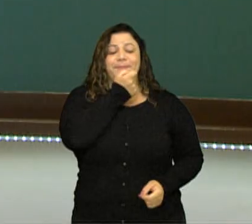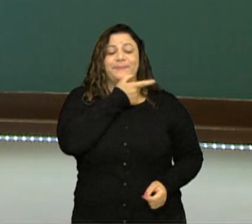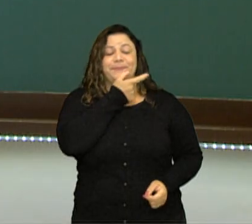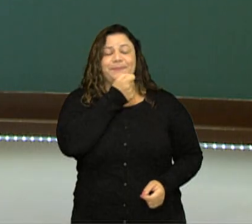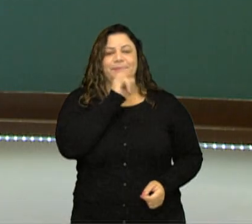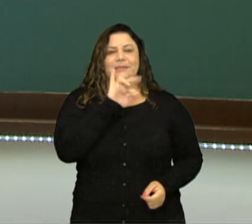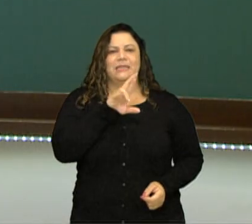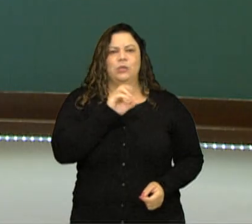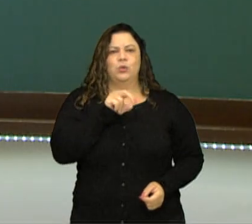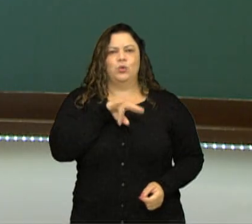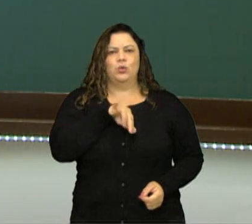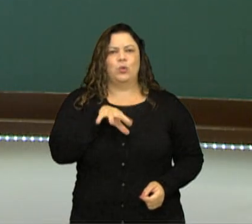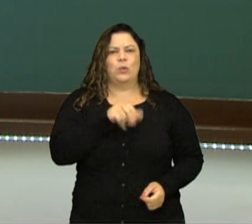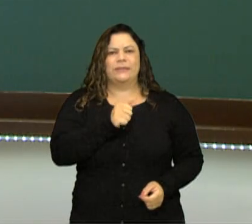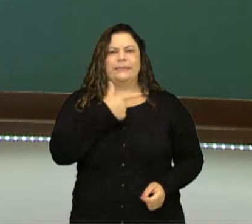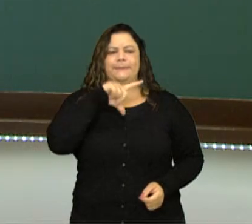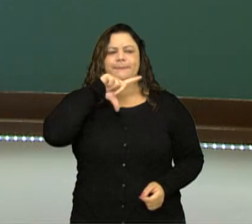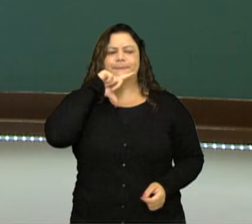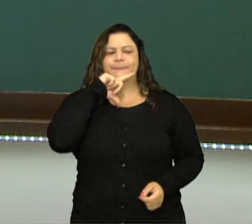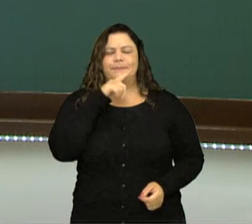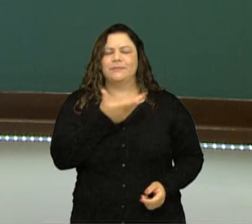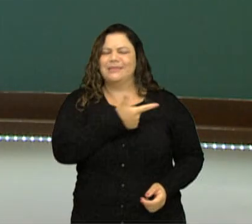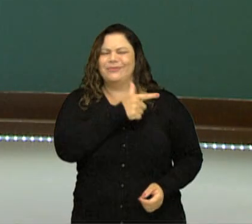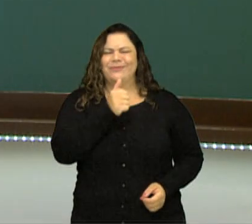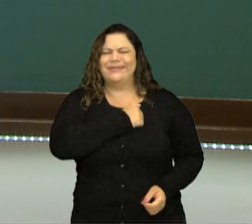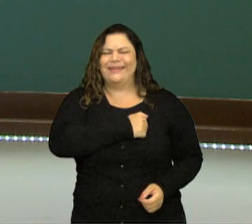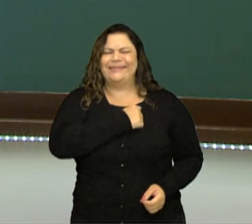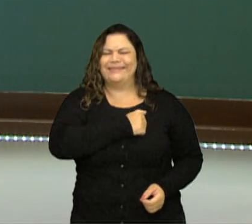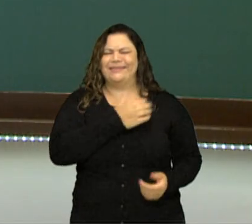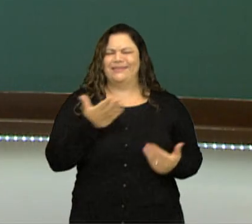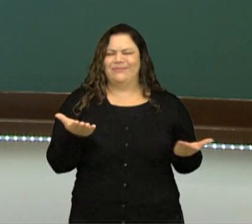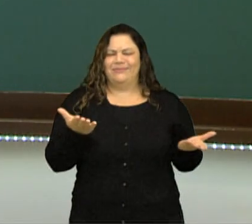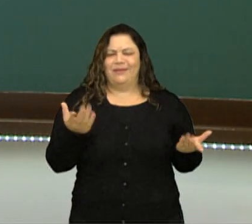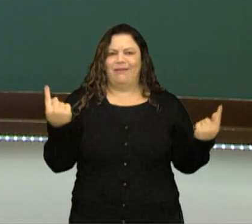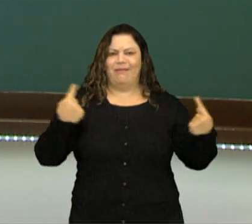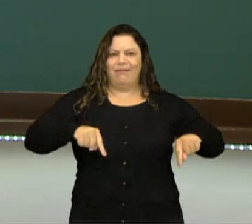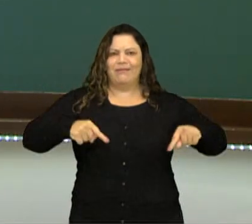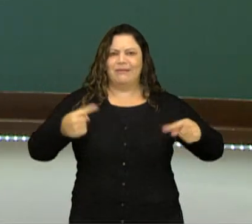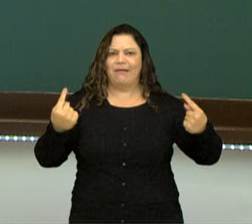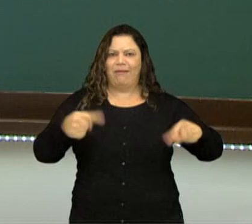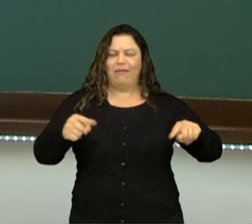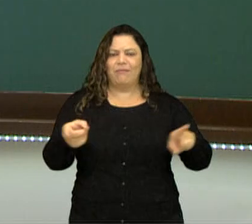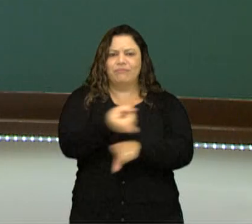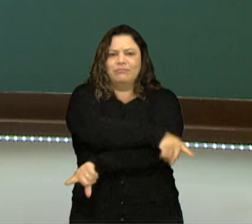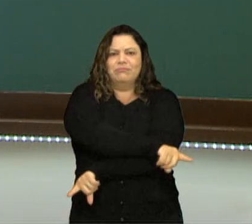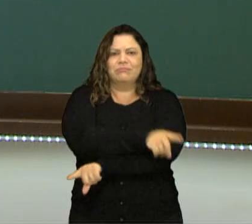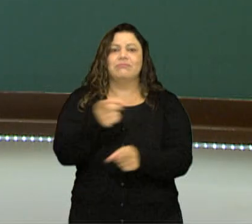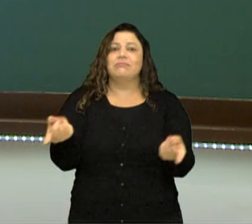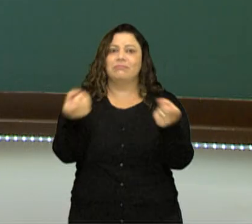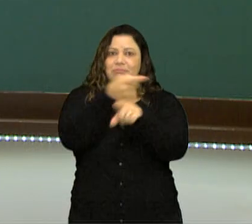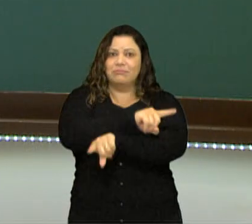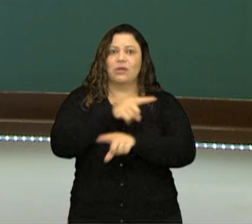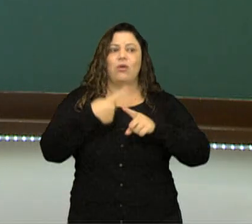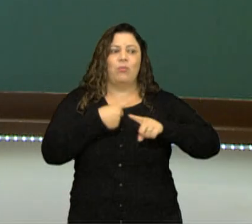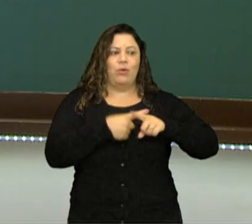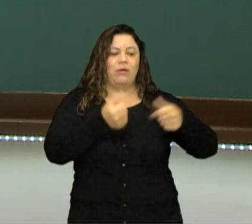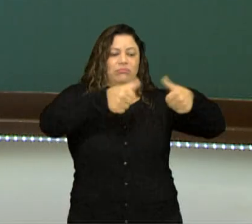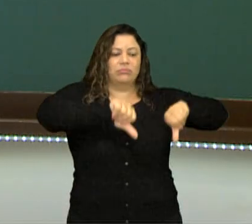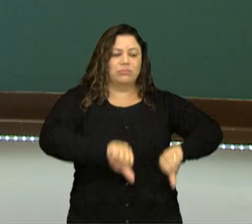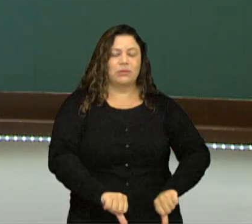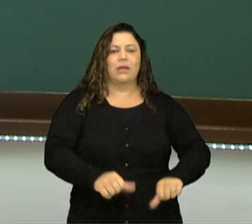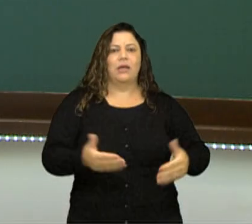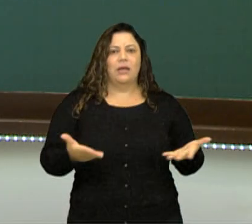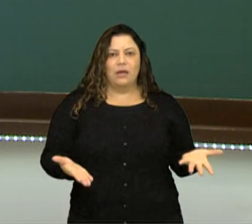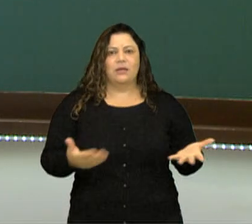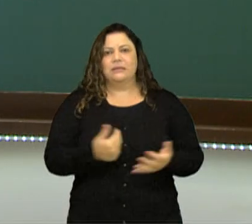não tem em nenhum momento saudades da crise, é o contrário. Nós podemos perceber que na crise ele poderia fazer o